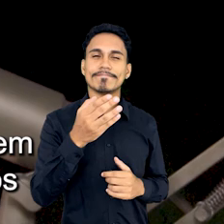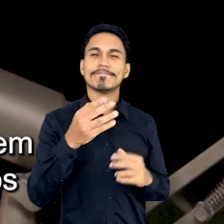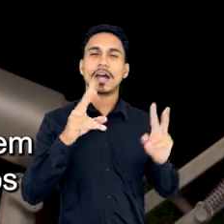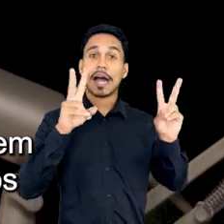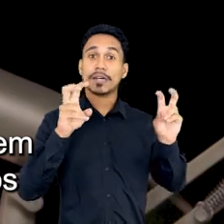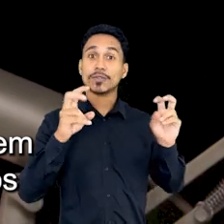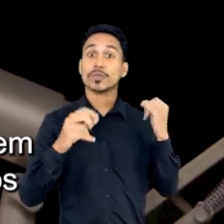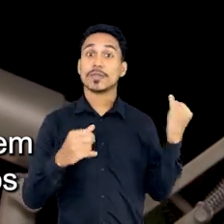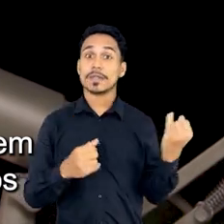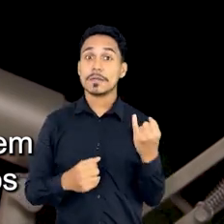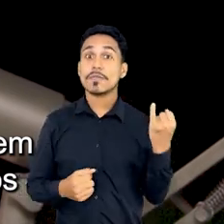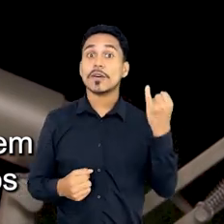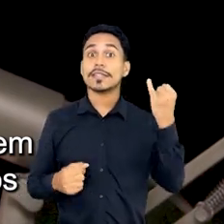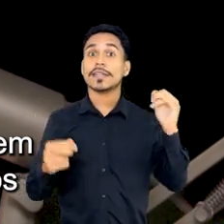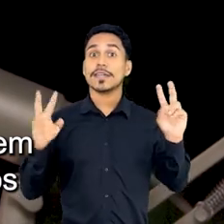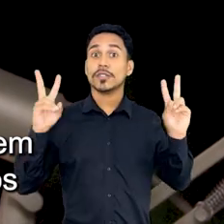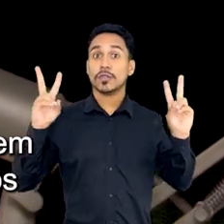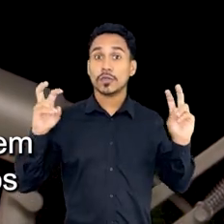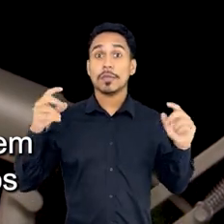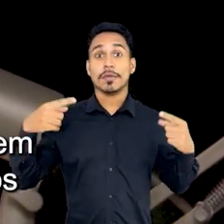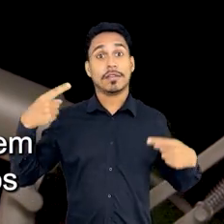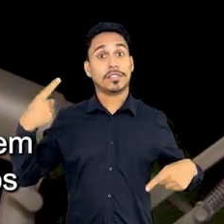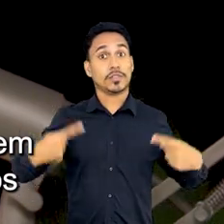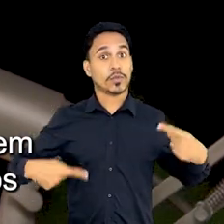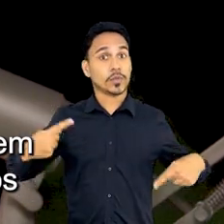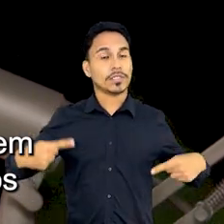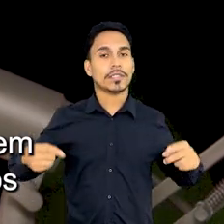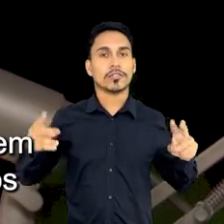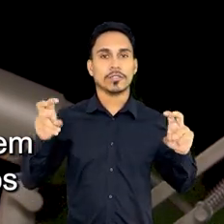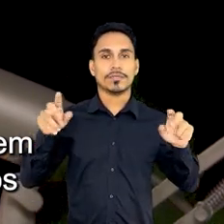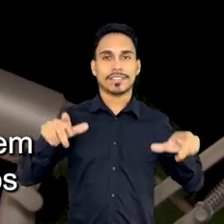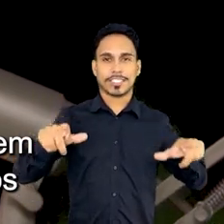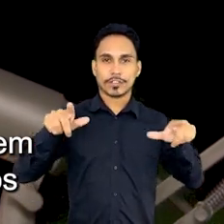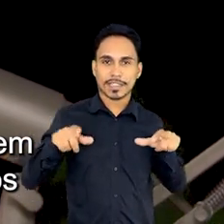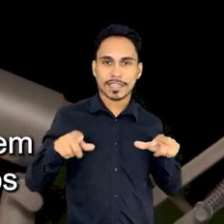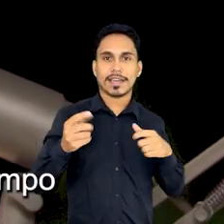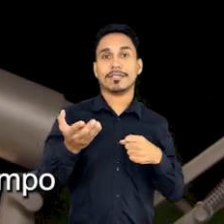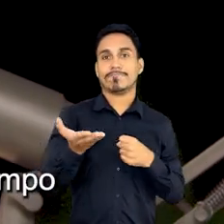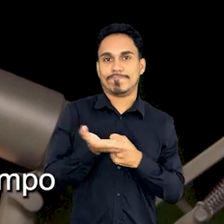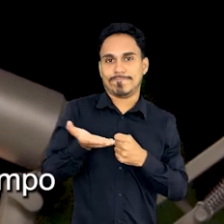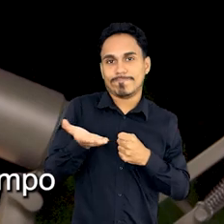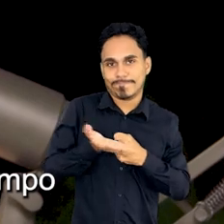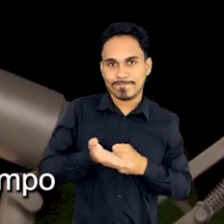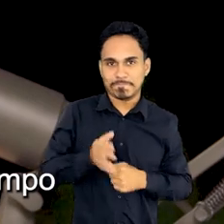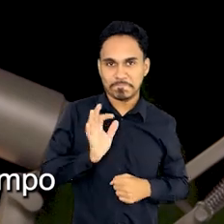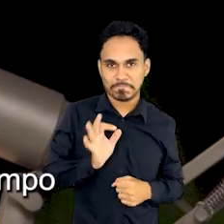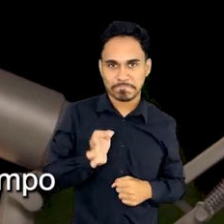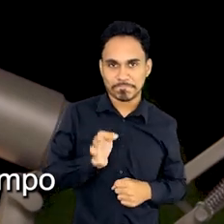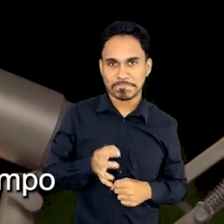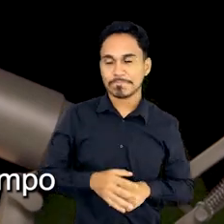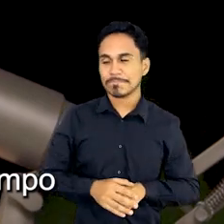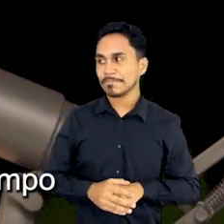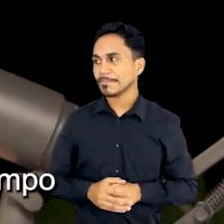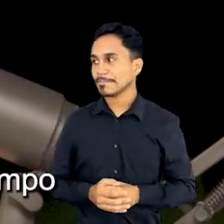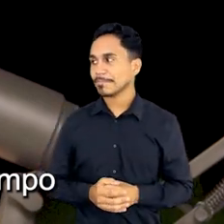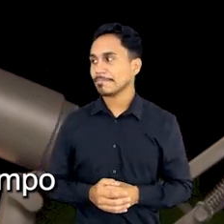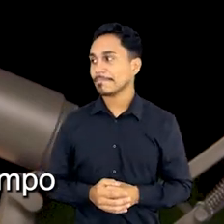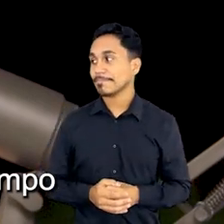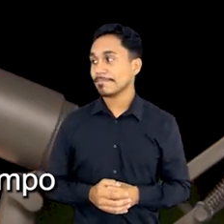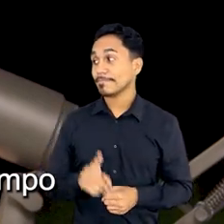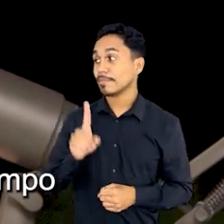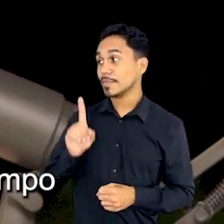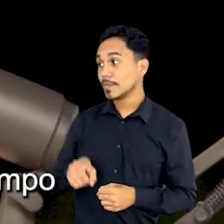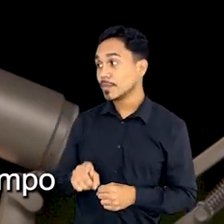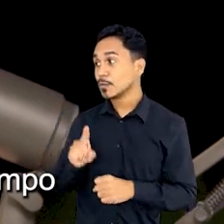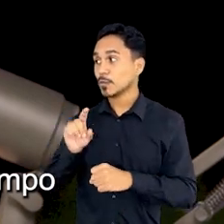num ponto muito interessante que é sobre uma discussão que tem acontecido sobre os certificados intermediários né sim eh é